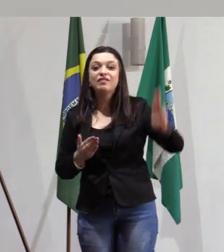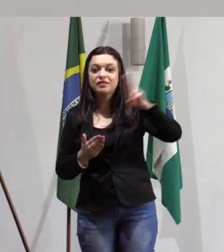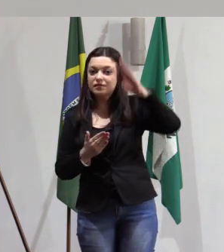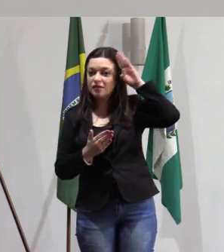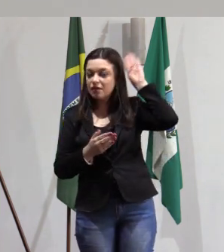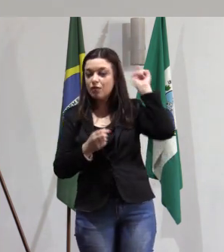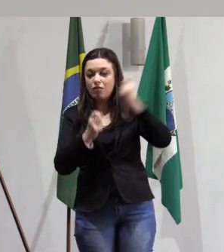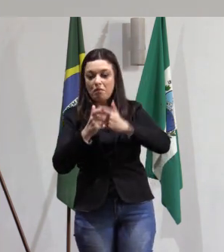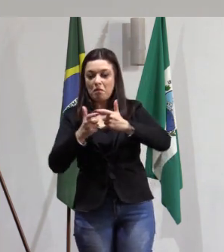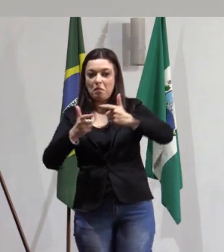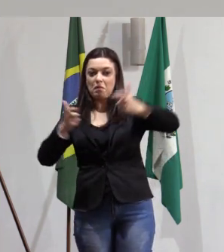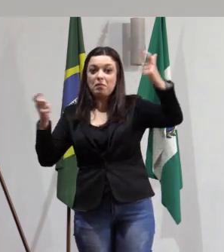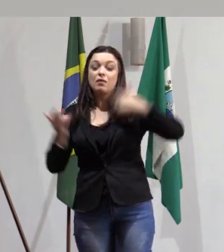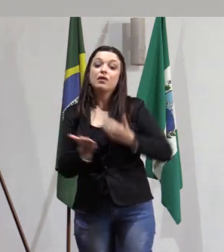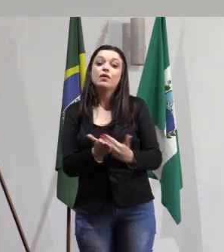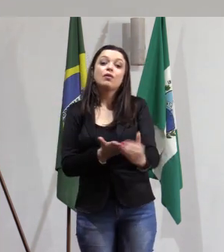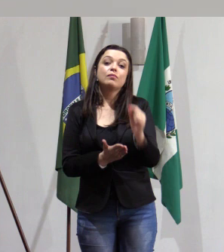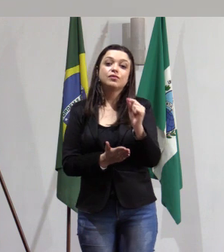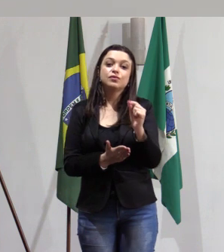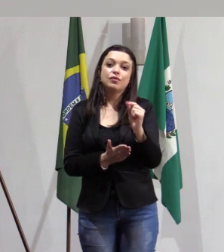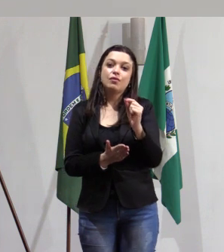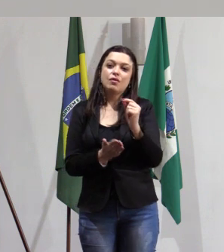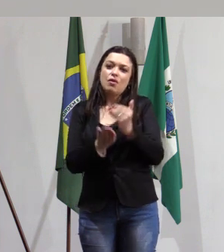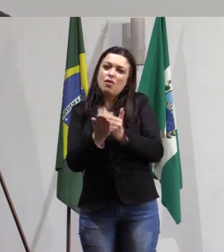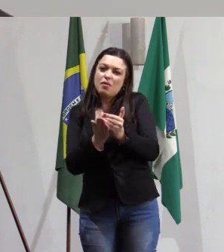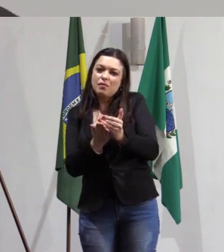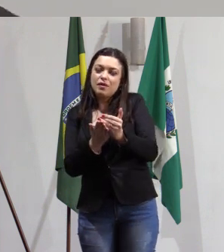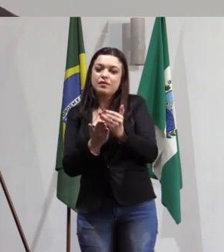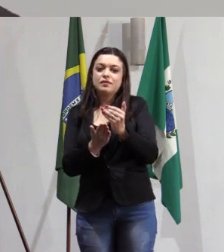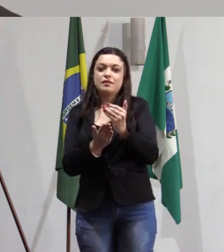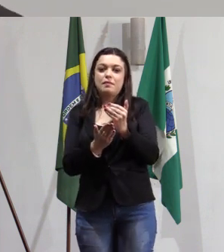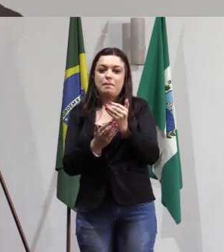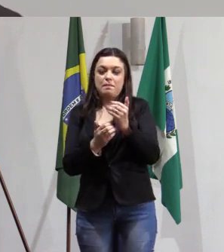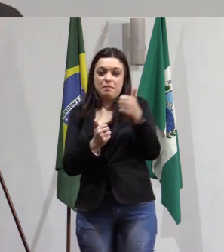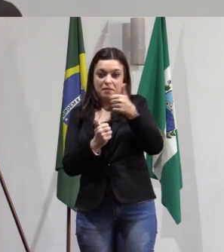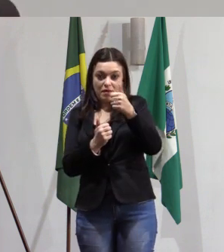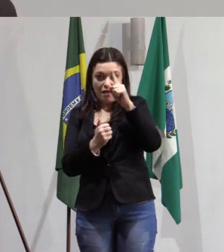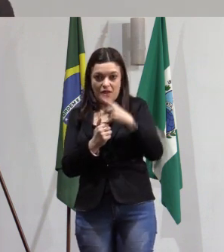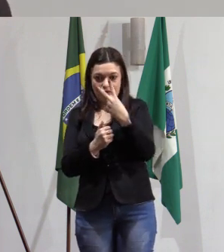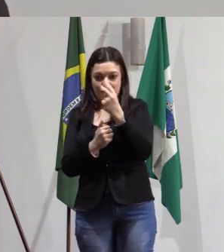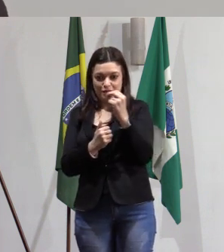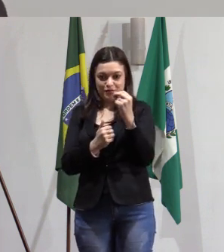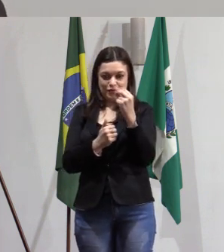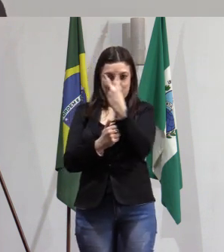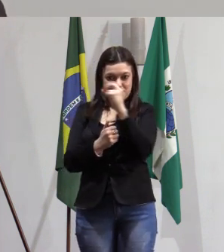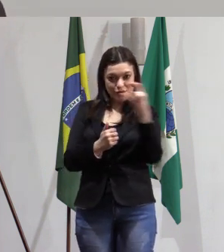em meados da primeira década, da década passada, primeira década de século, que tiveram um grande